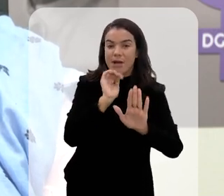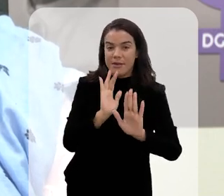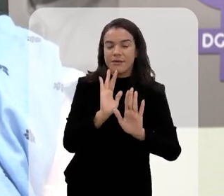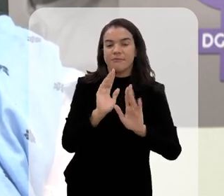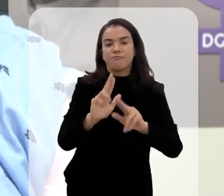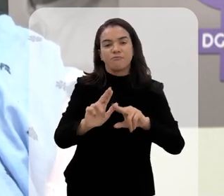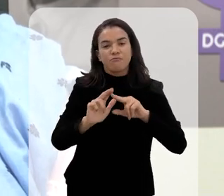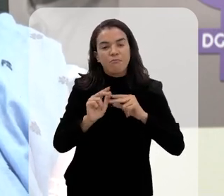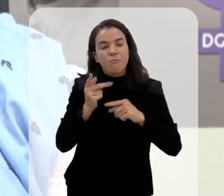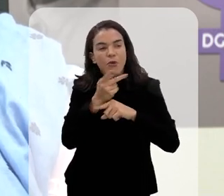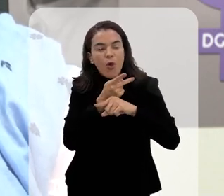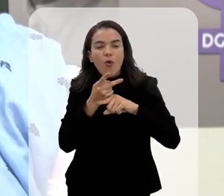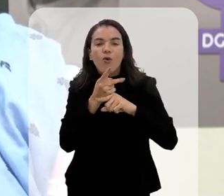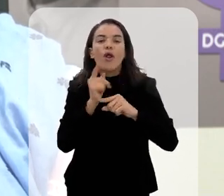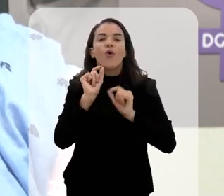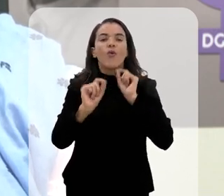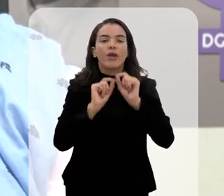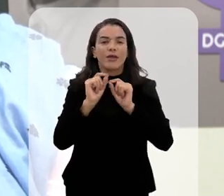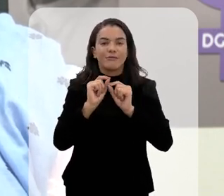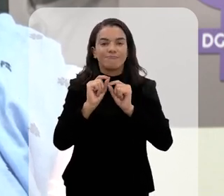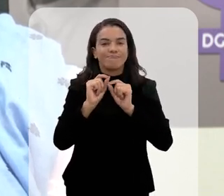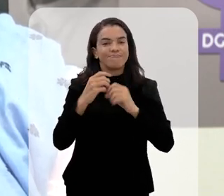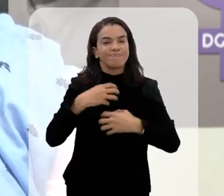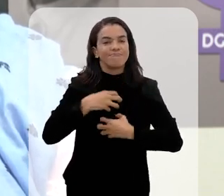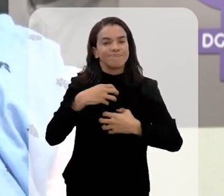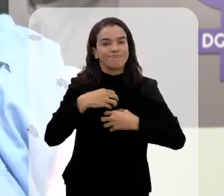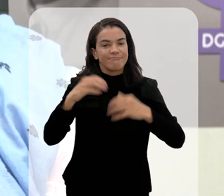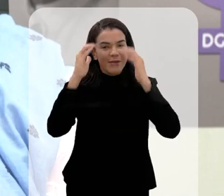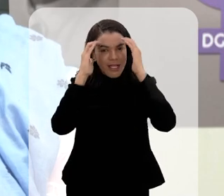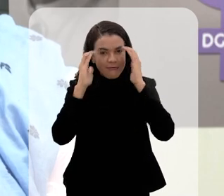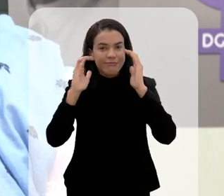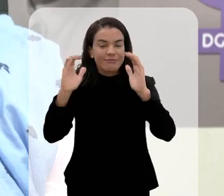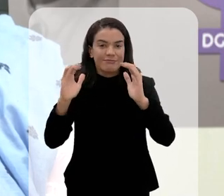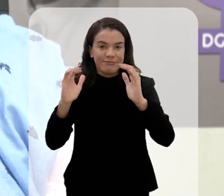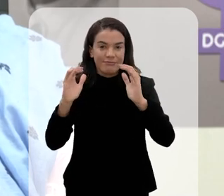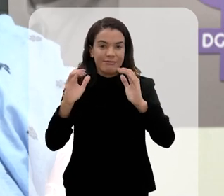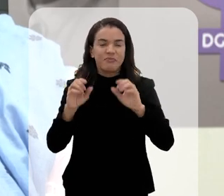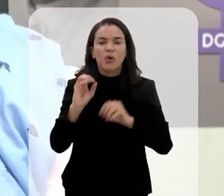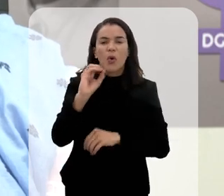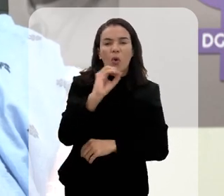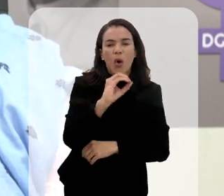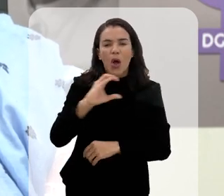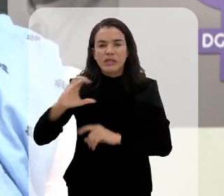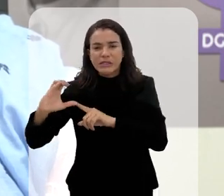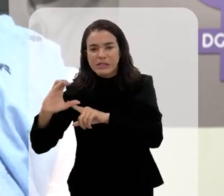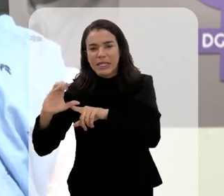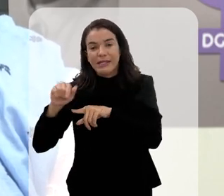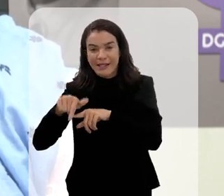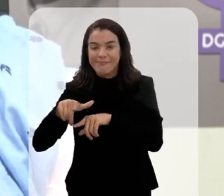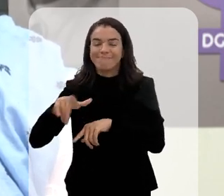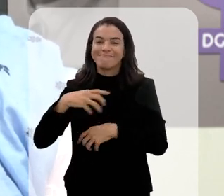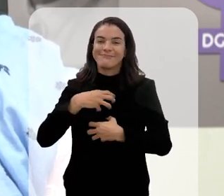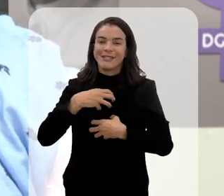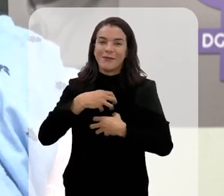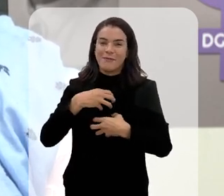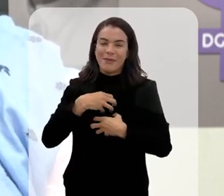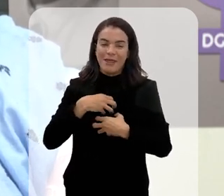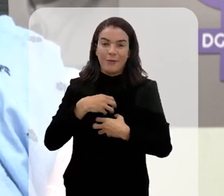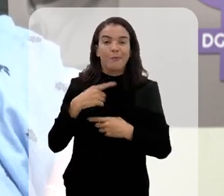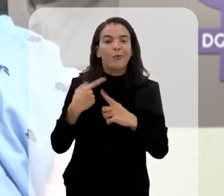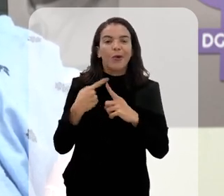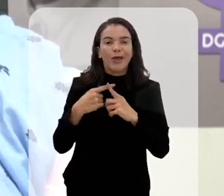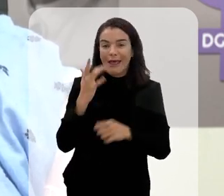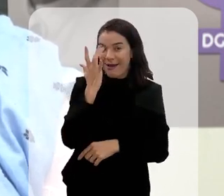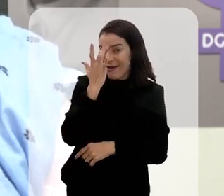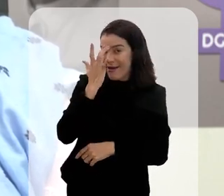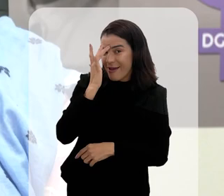respeito. E as posições, elas independem no Ocidente da questão se é mulher ou se é homem, porque a gente